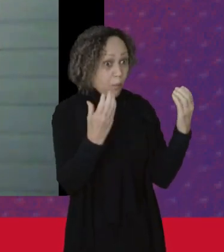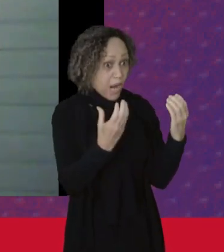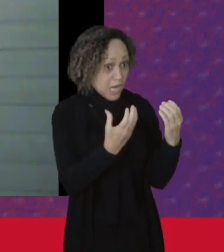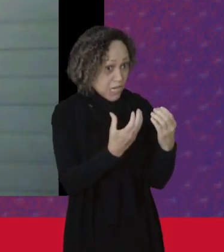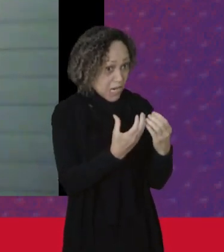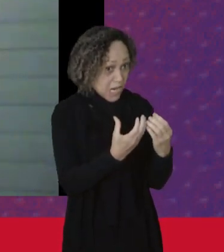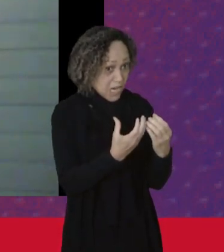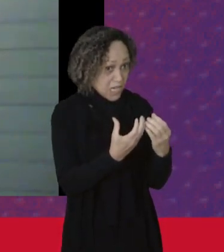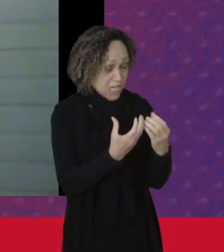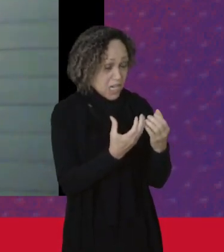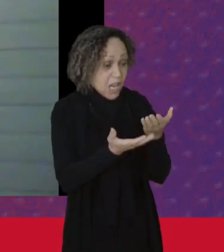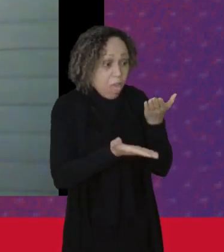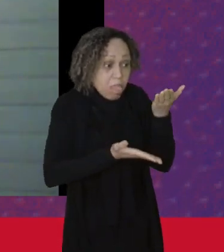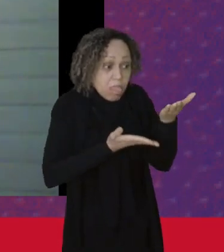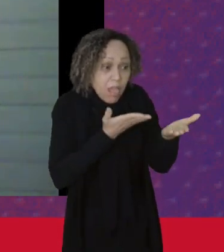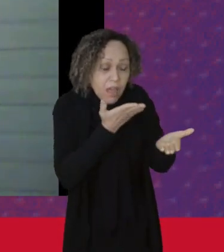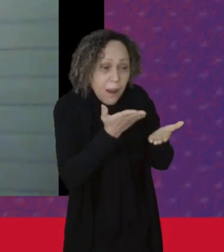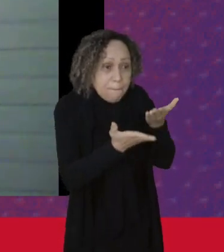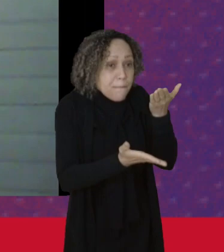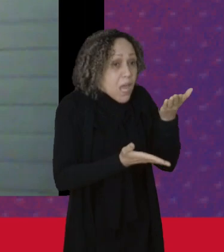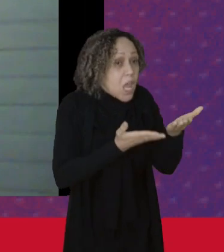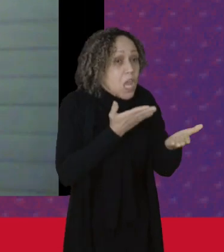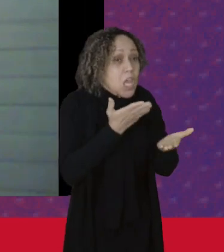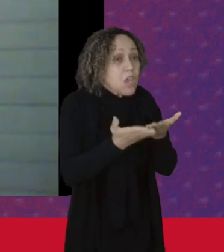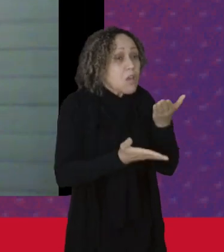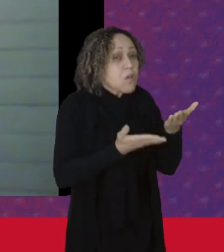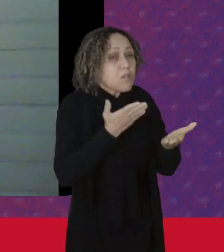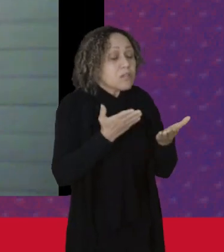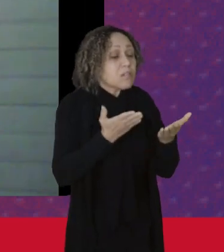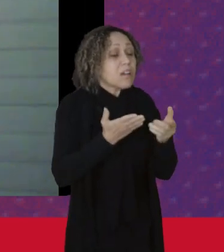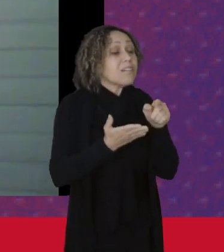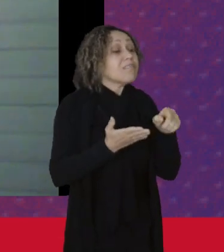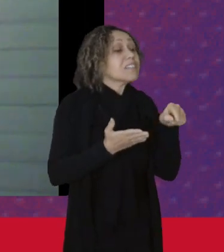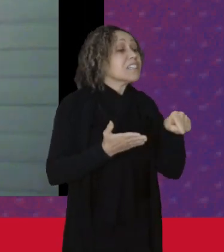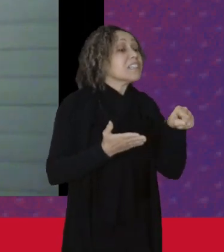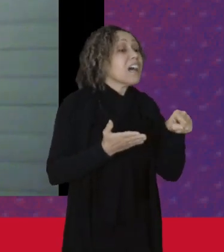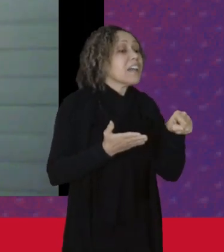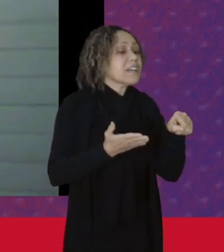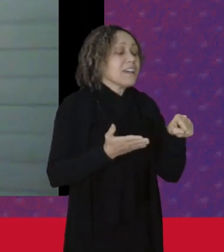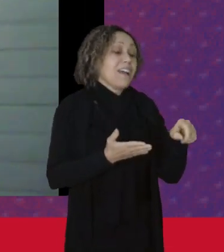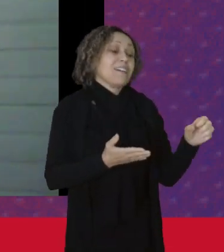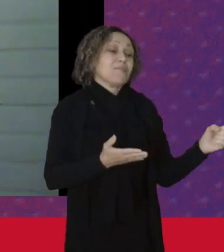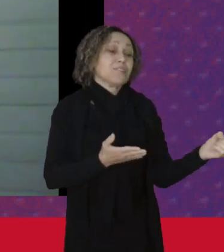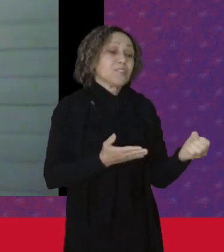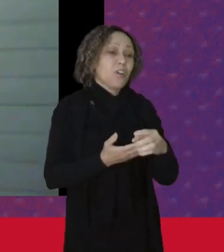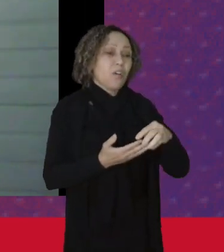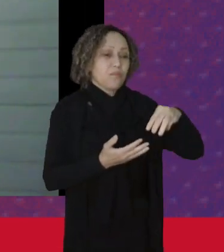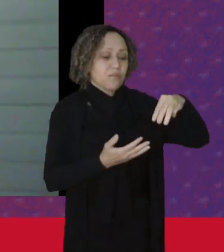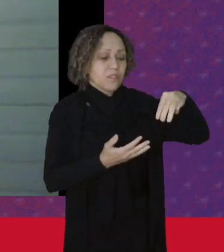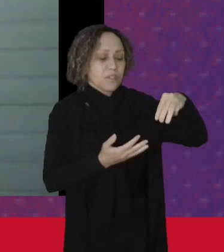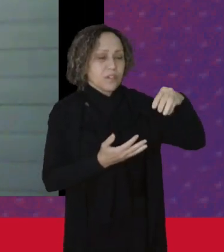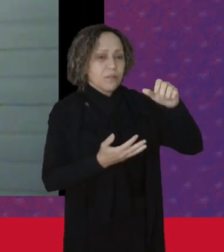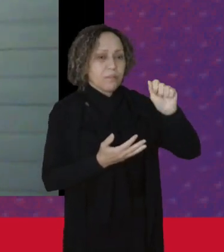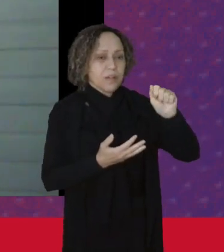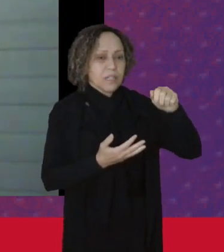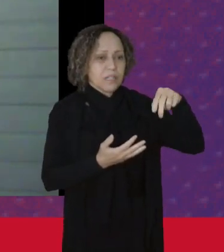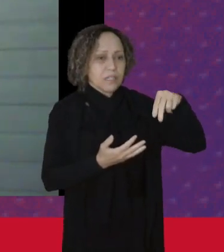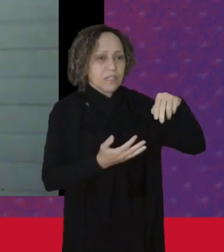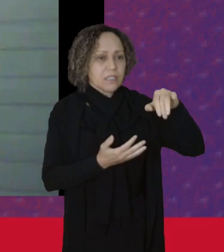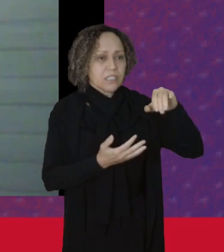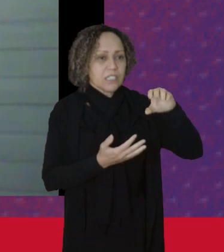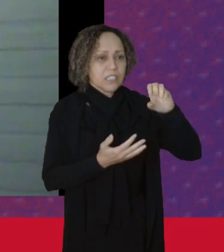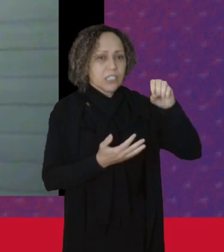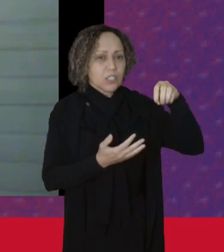terapêutica, atualmente, são os nossos novos manicômios. Eu sempre digo que a gente está vivendo